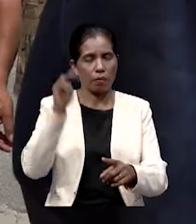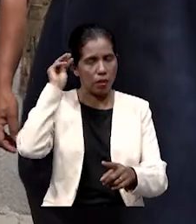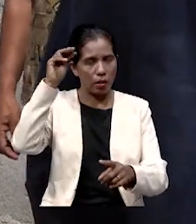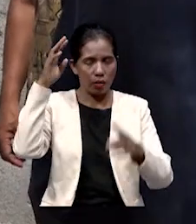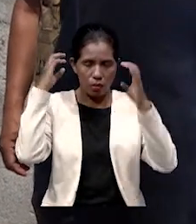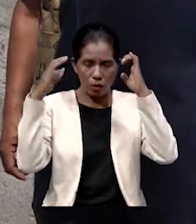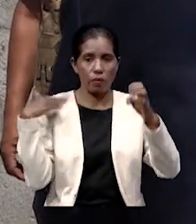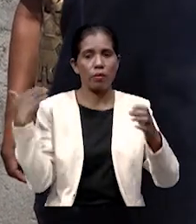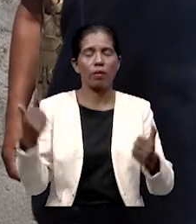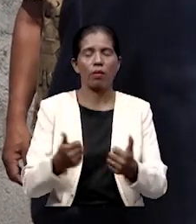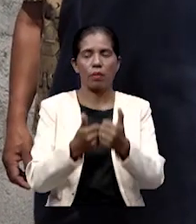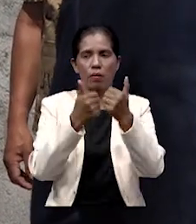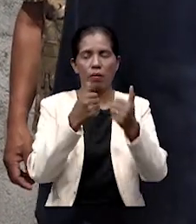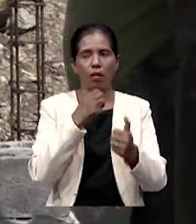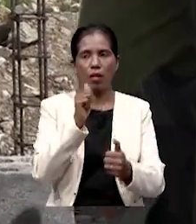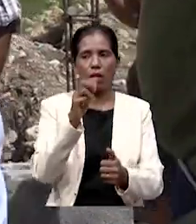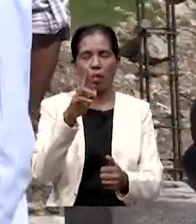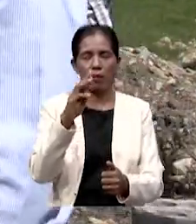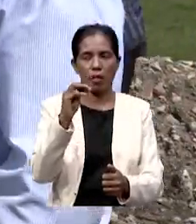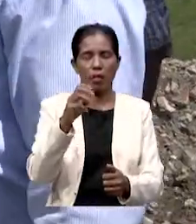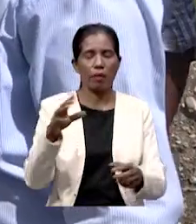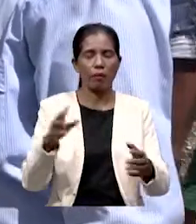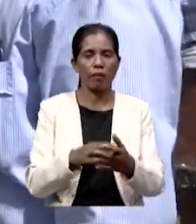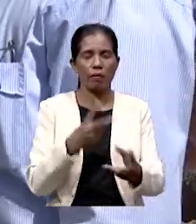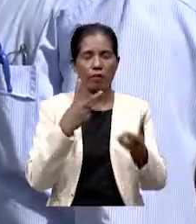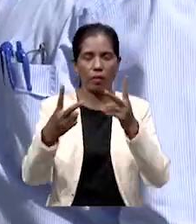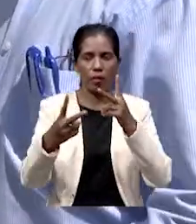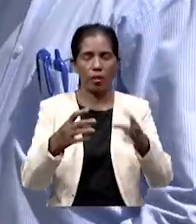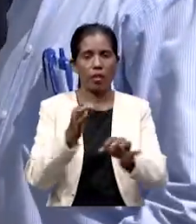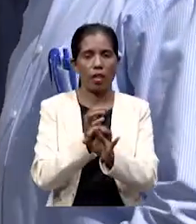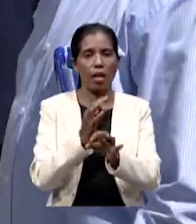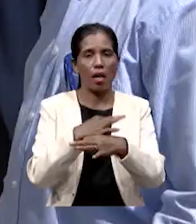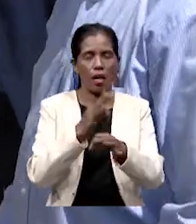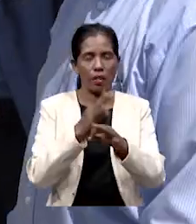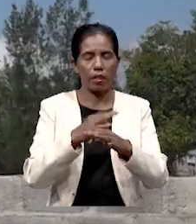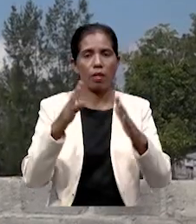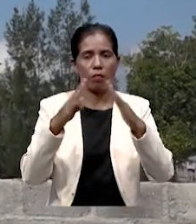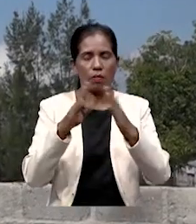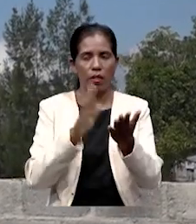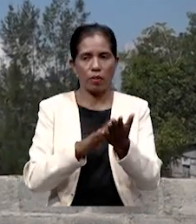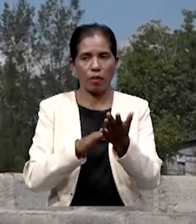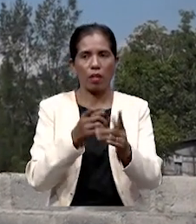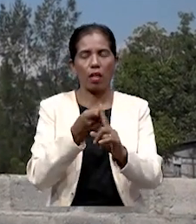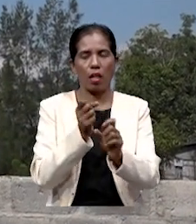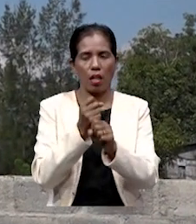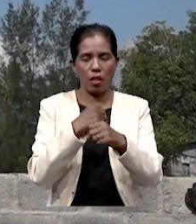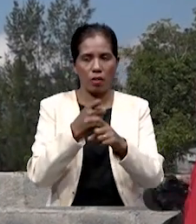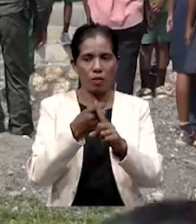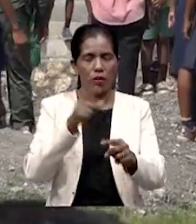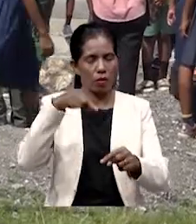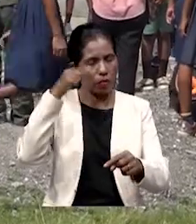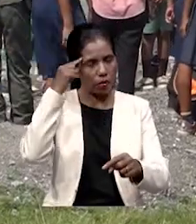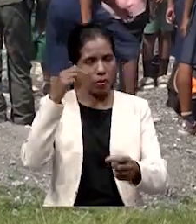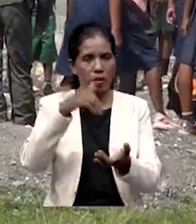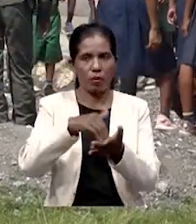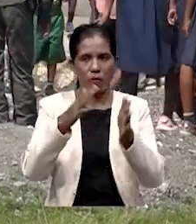desporto Armindo Maia mos visita projeto comunitária construção pré-escolar ne be financia usi governo. Total aluno si Escola